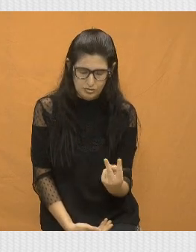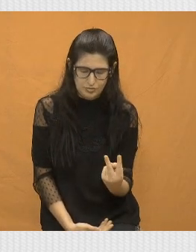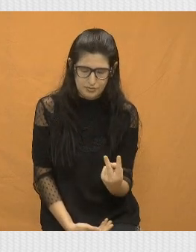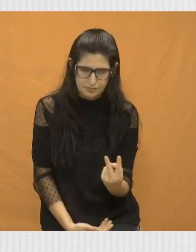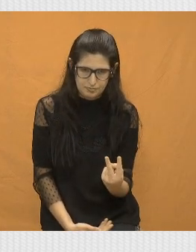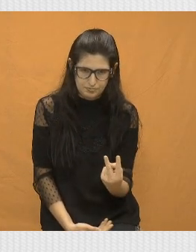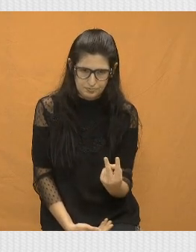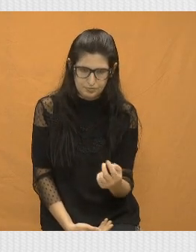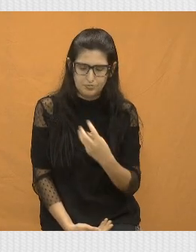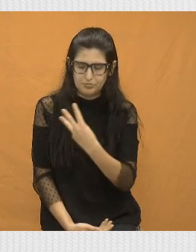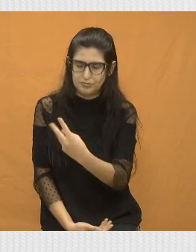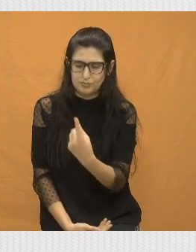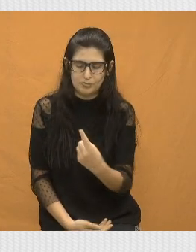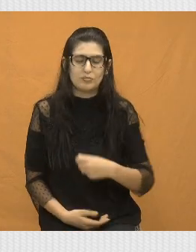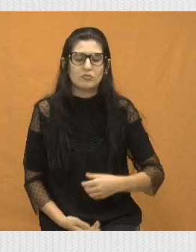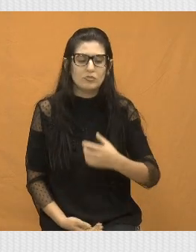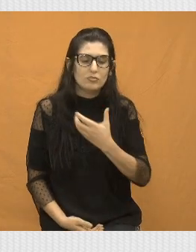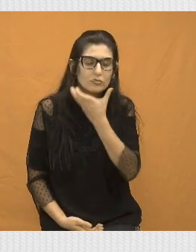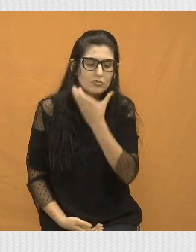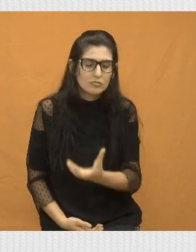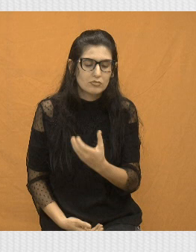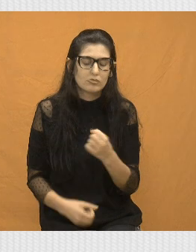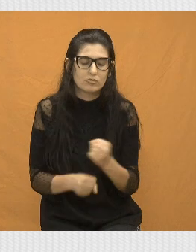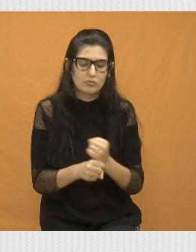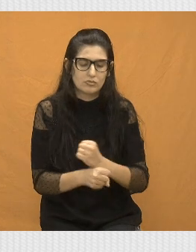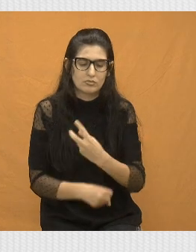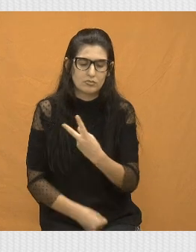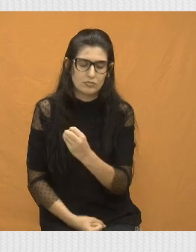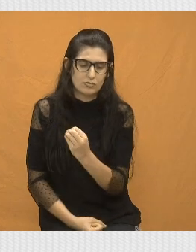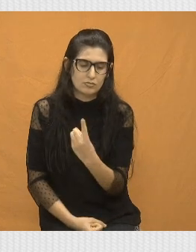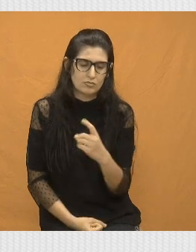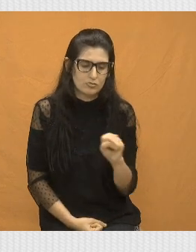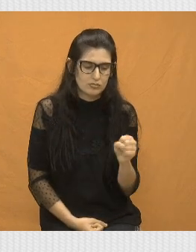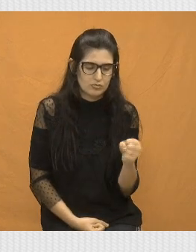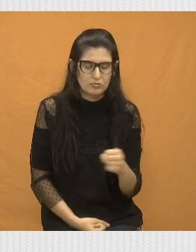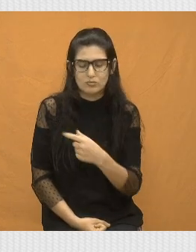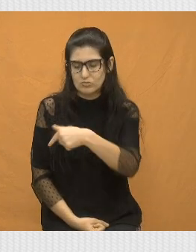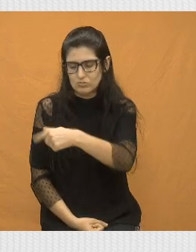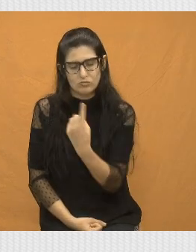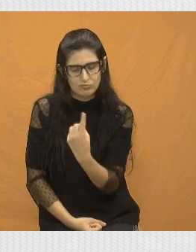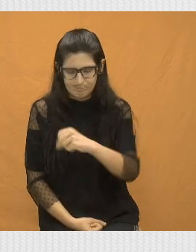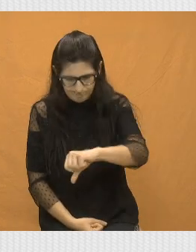Em 31 de dezembro de 2018, estavam inscritos